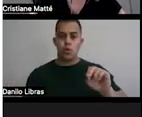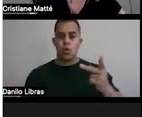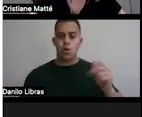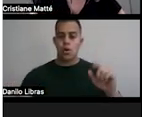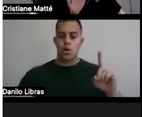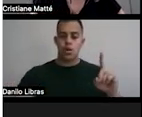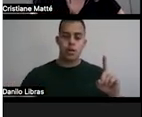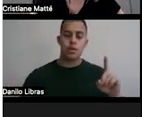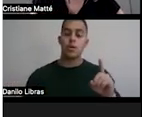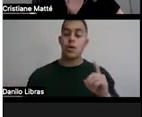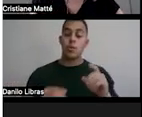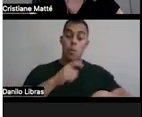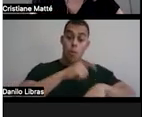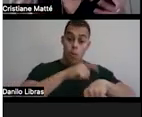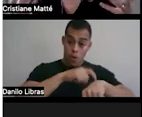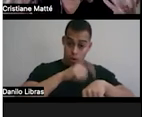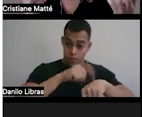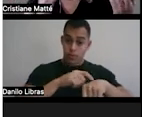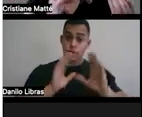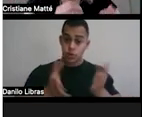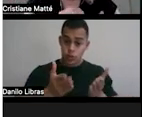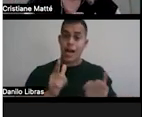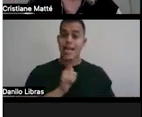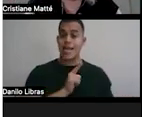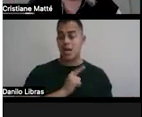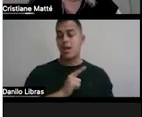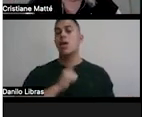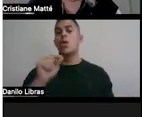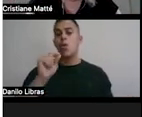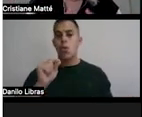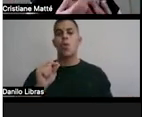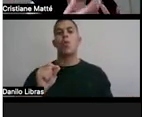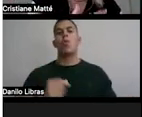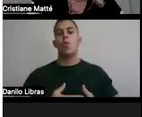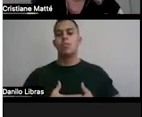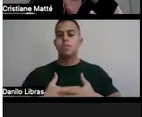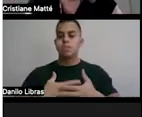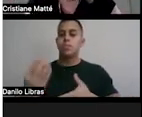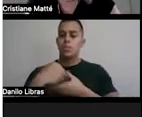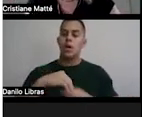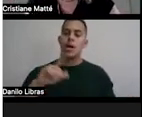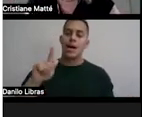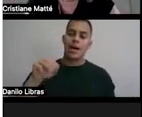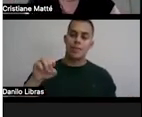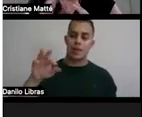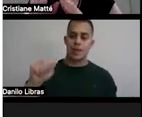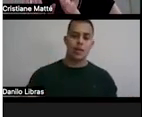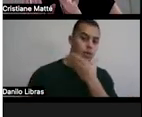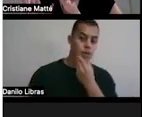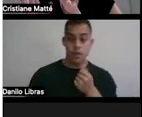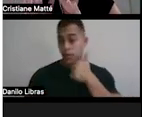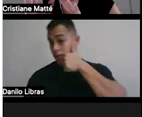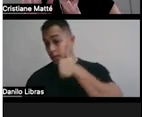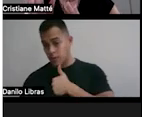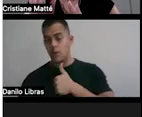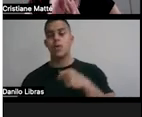momento pré-conceptivo, então, no momento onde a gente tem a formação dos gametas, né, sejam eles masculinos ou femininos, então, quer dizer,